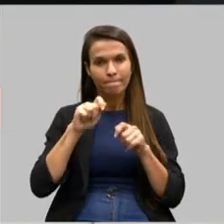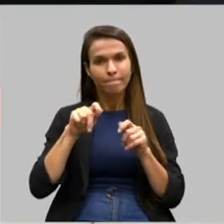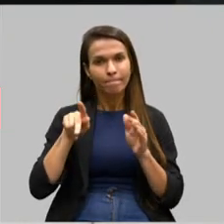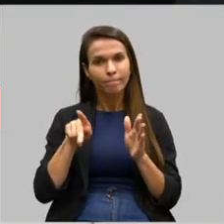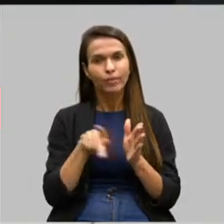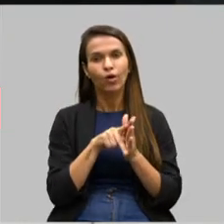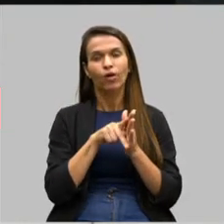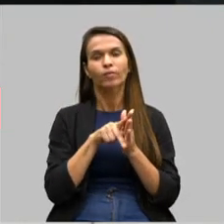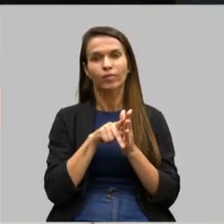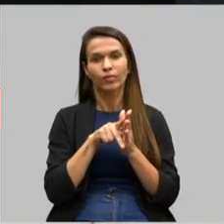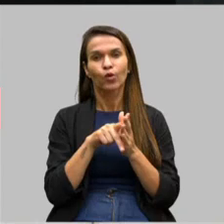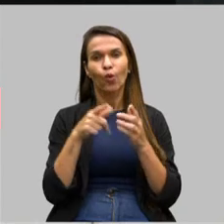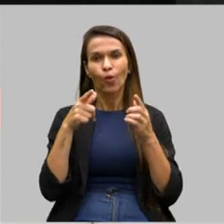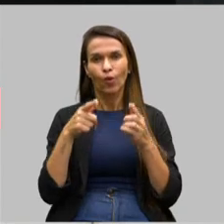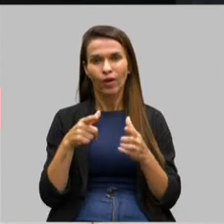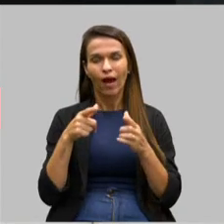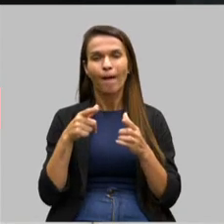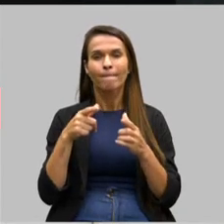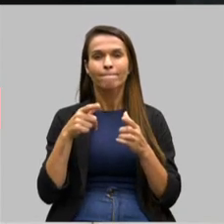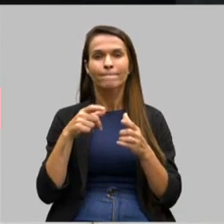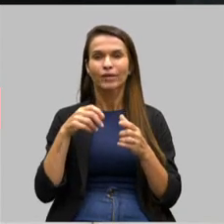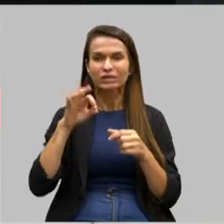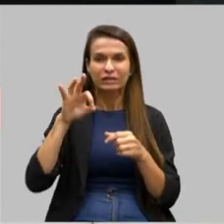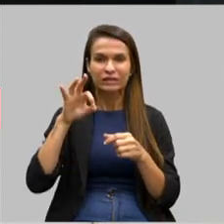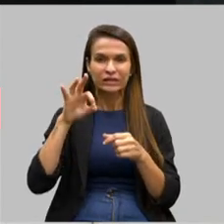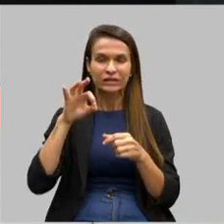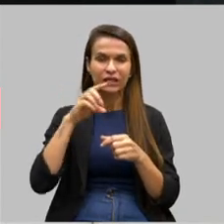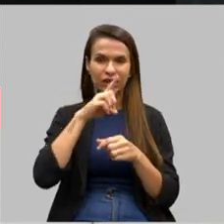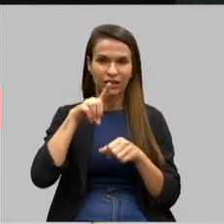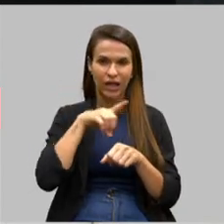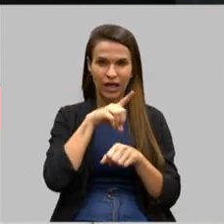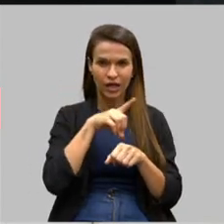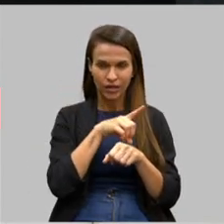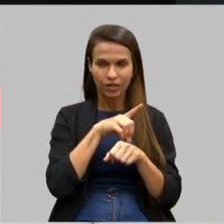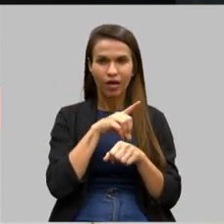de dengue, é um mapa do lado direito.